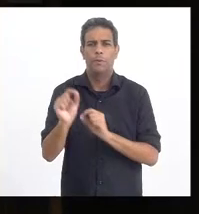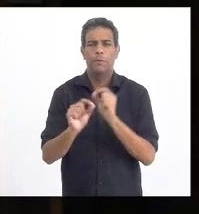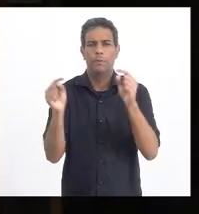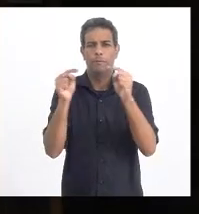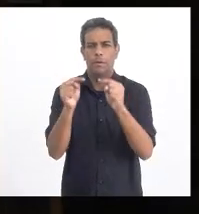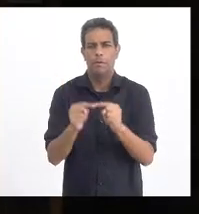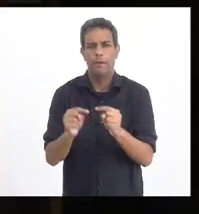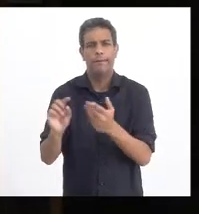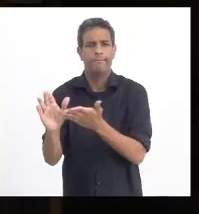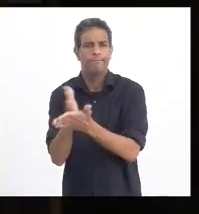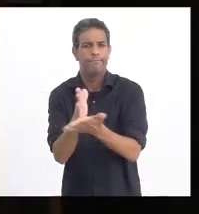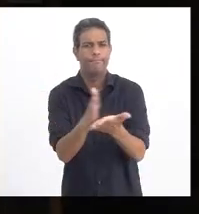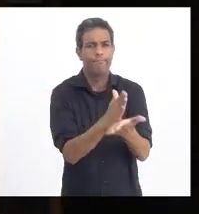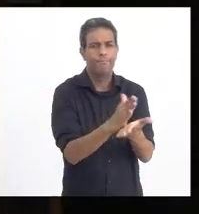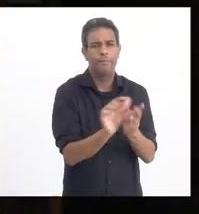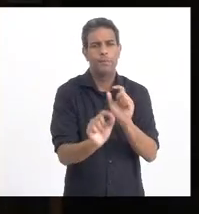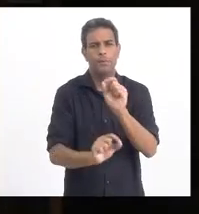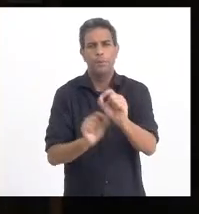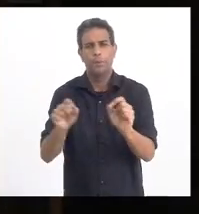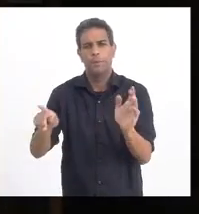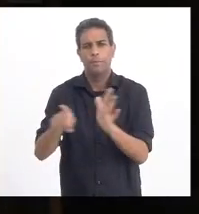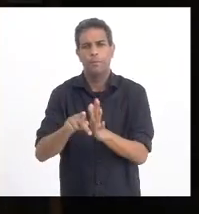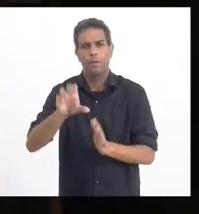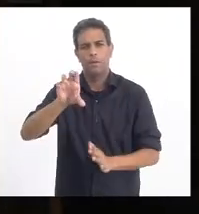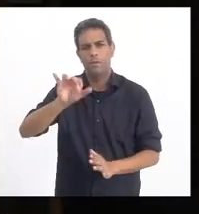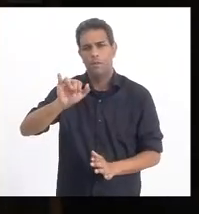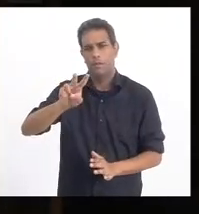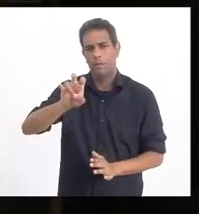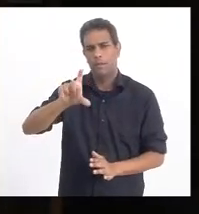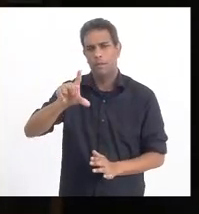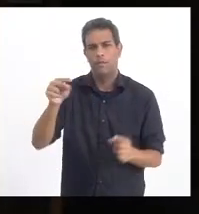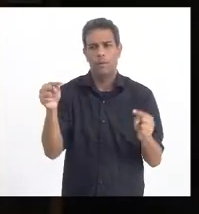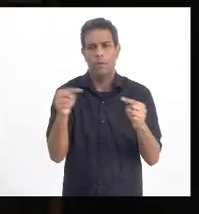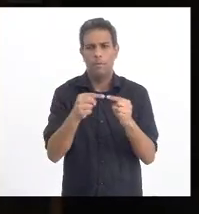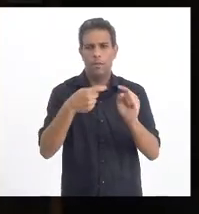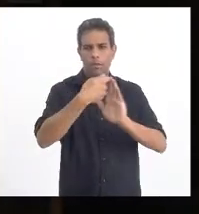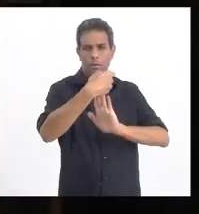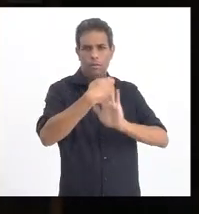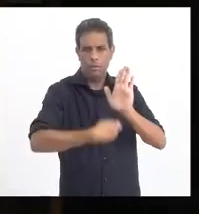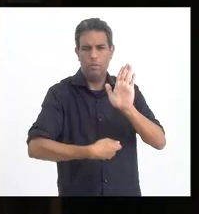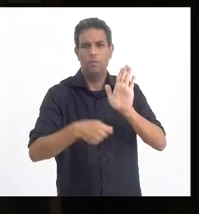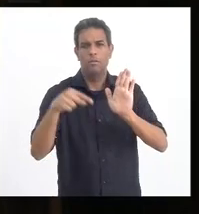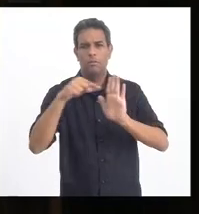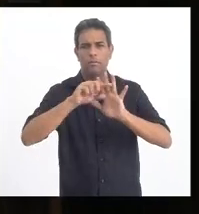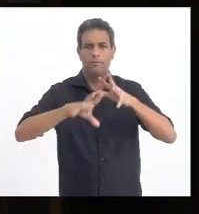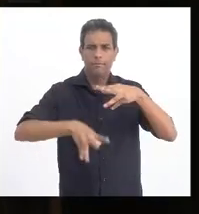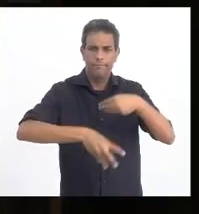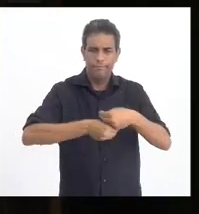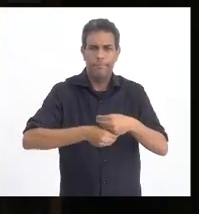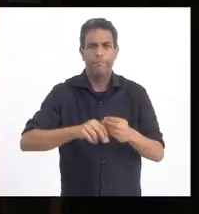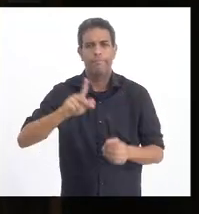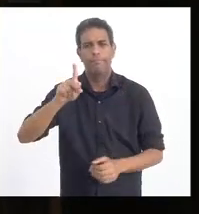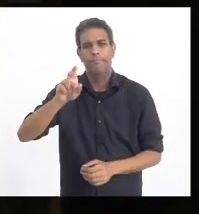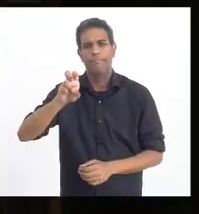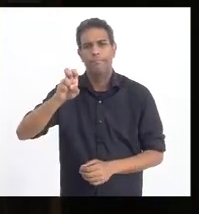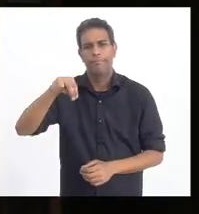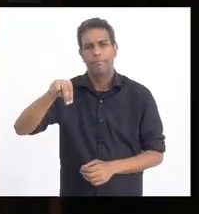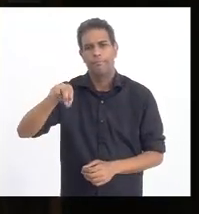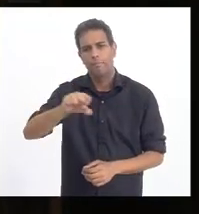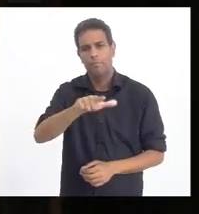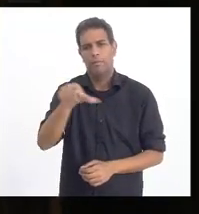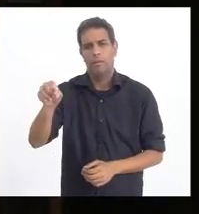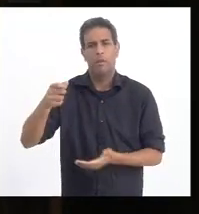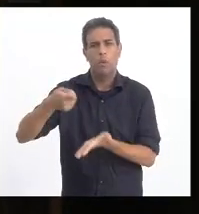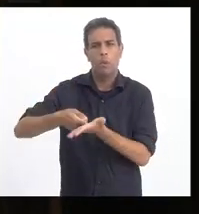estavam tratando aqui de algumas situações o serviço é que é um texto do acúmulo de pensam que é uma Norma de reprodução